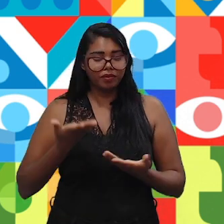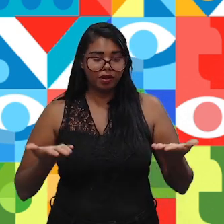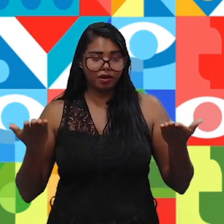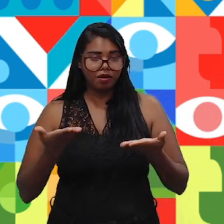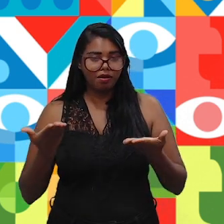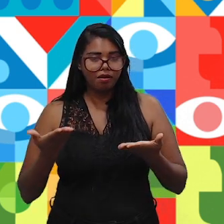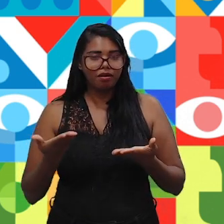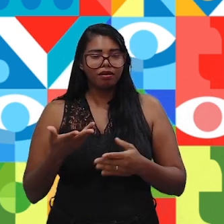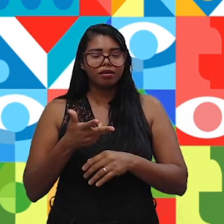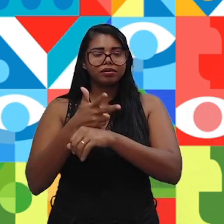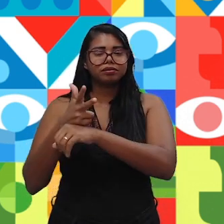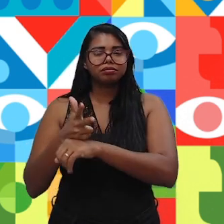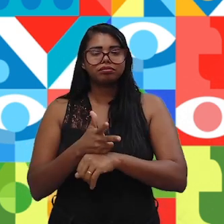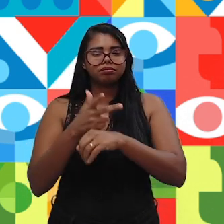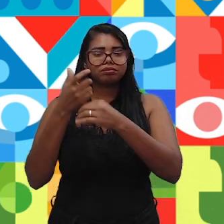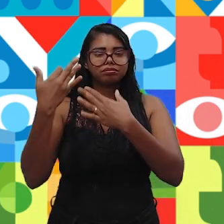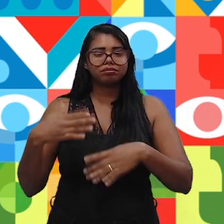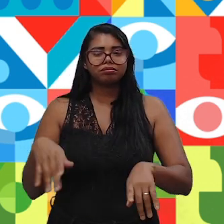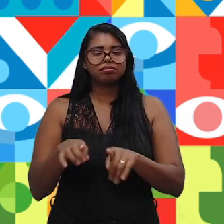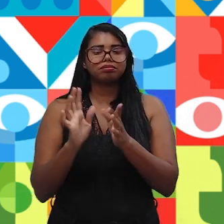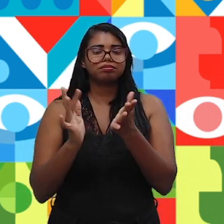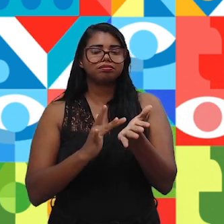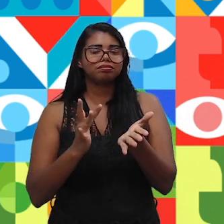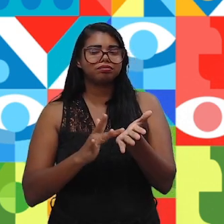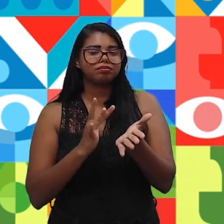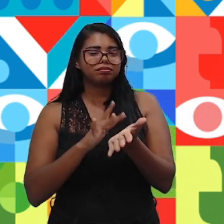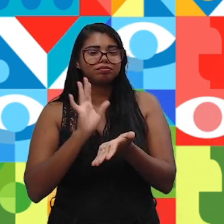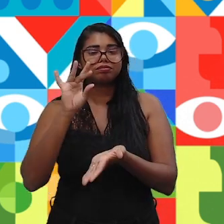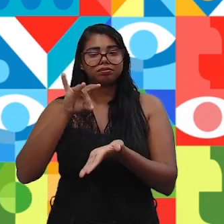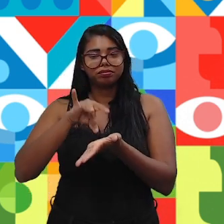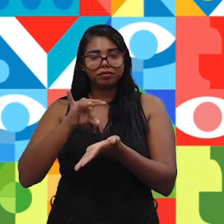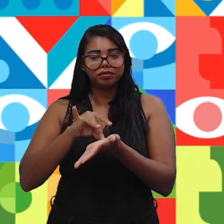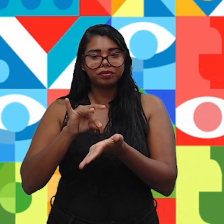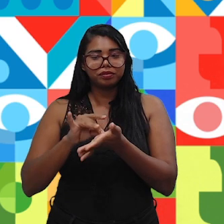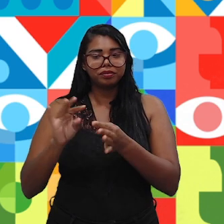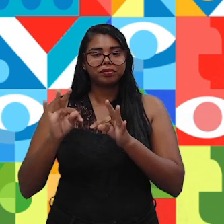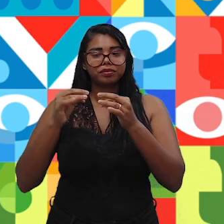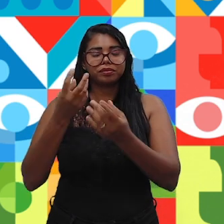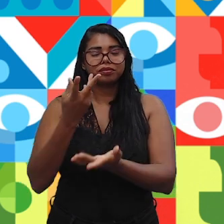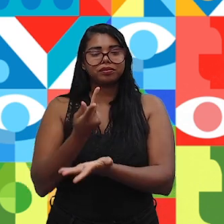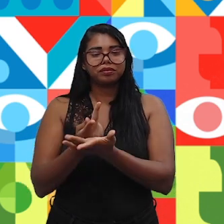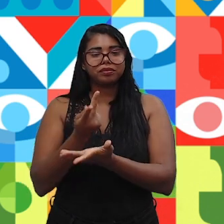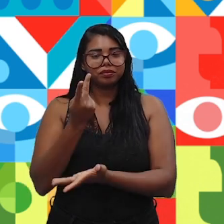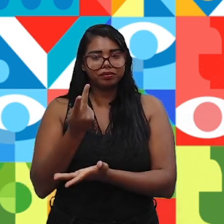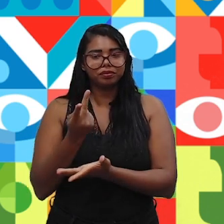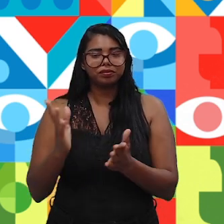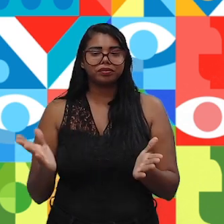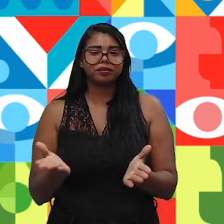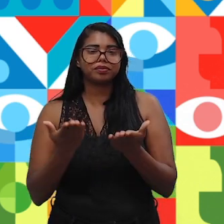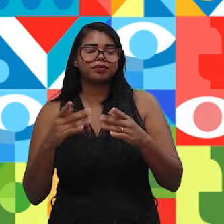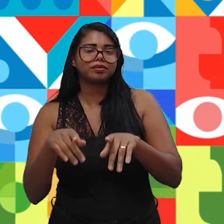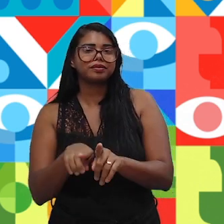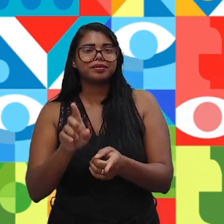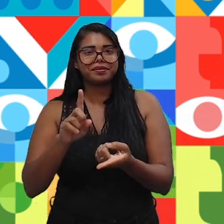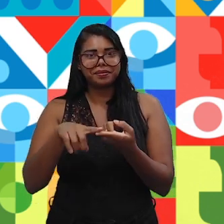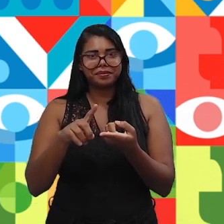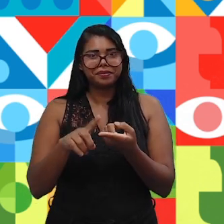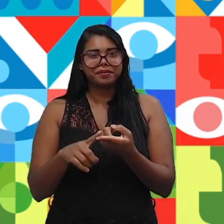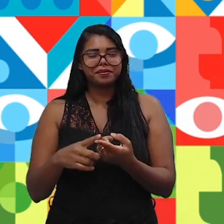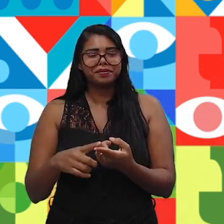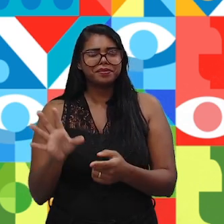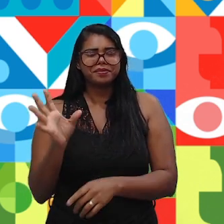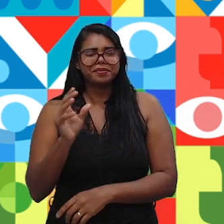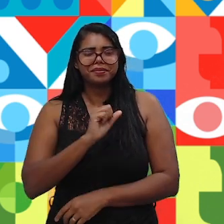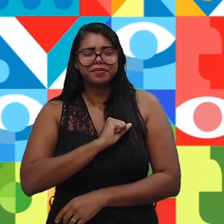na videoaula e também no e-book. Na verdade, todos os artefatos que a gente promove, que a gente faz, é com muito